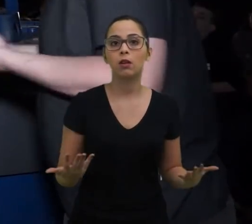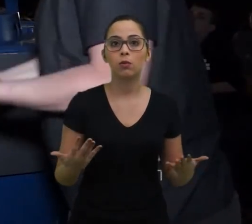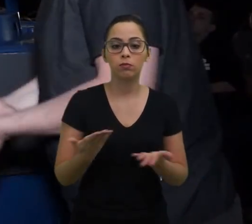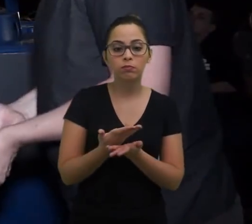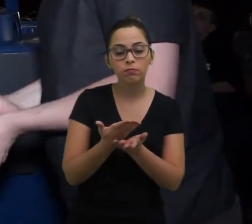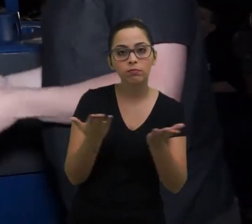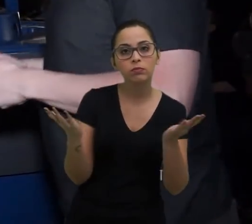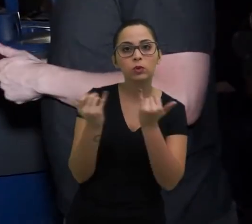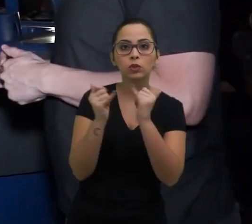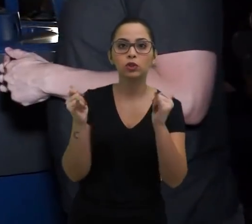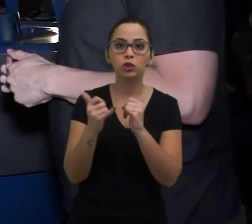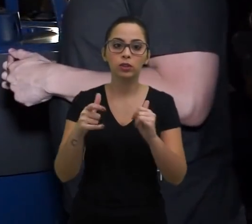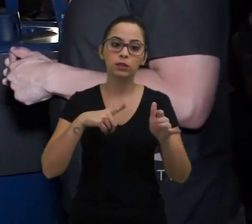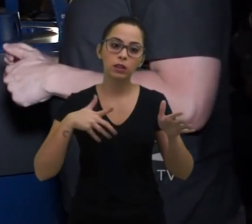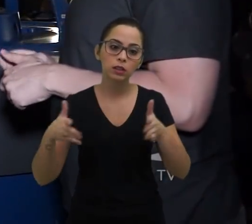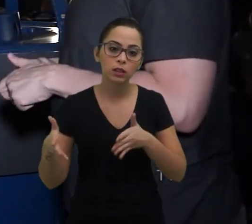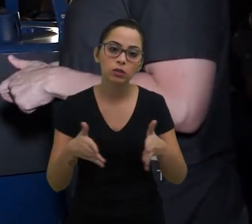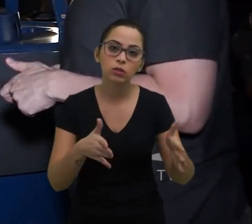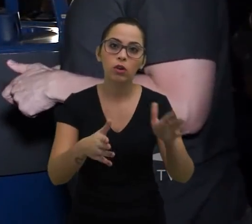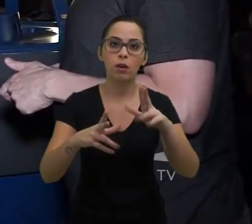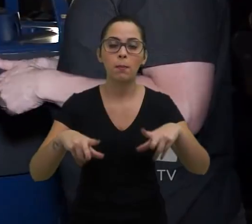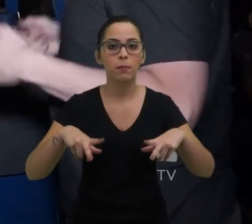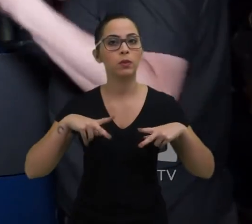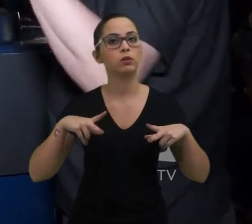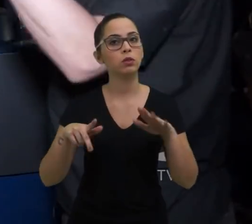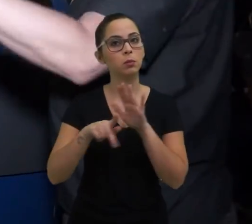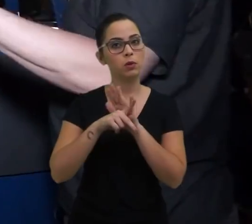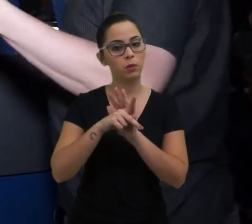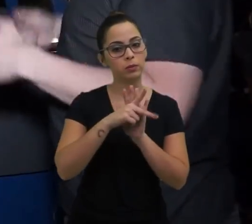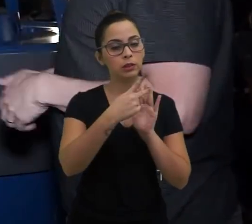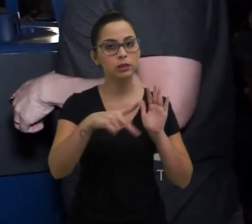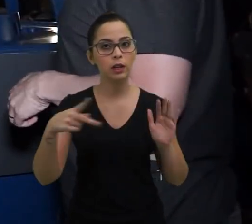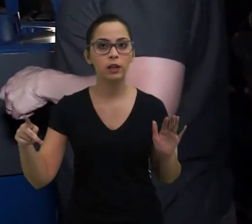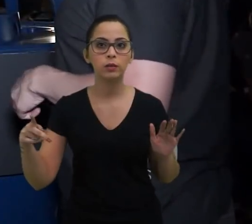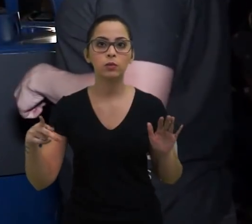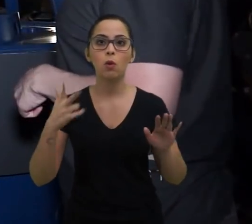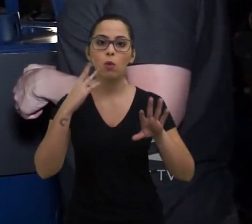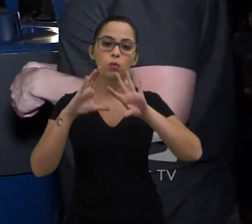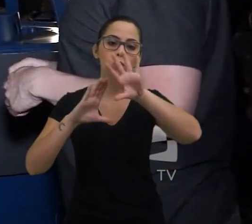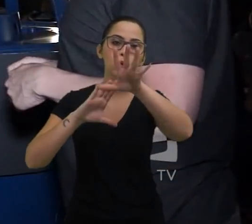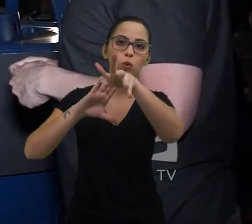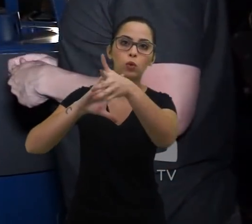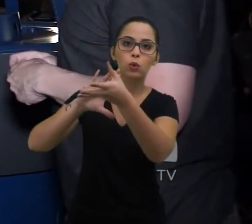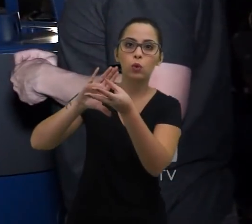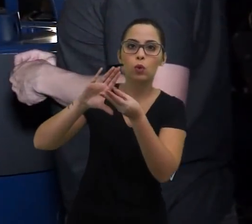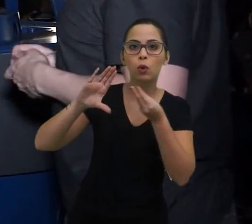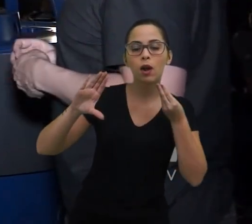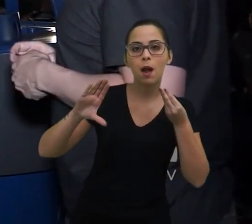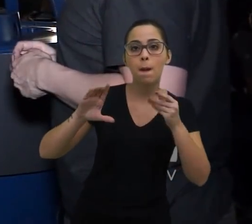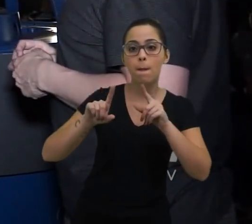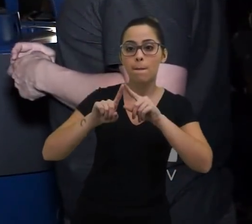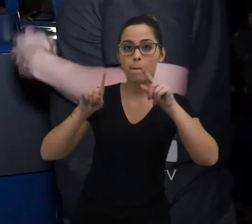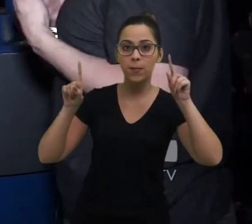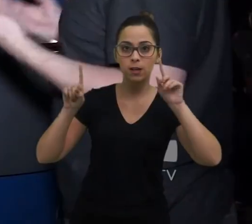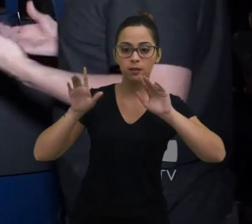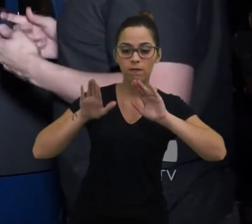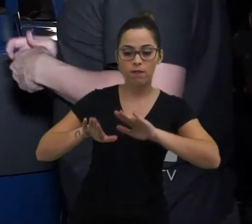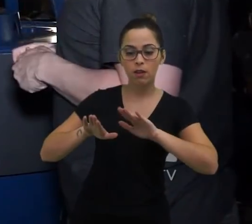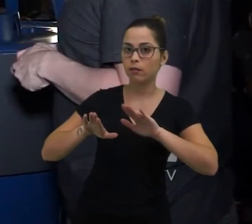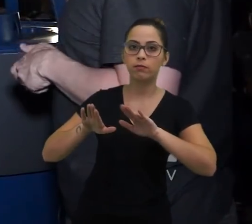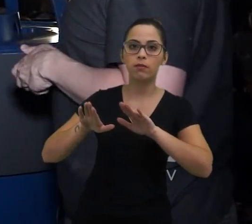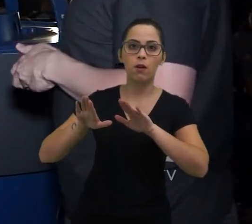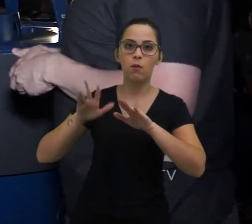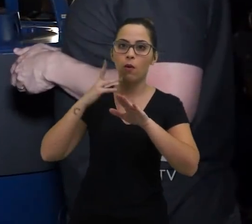está inativo, ele engole muito pouco material. Então, galáxias ativas é aquelas em que o buraco negro está engolindo